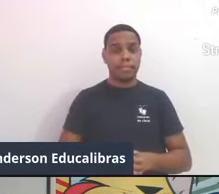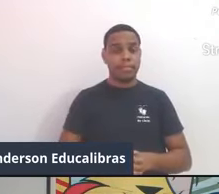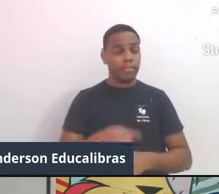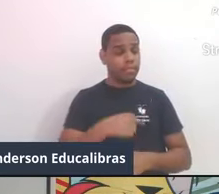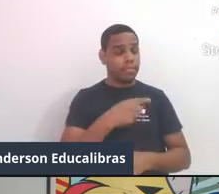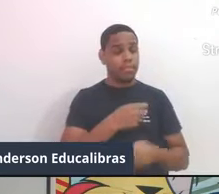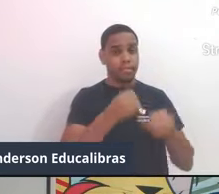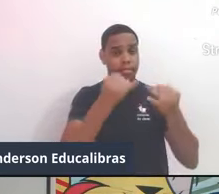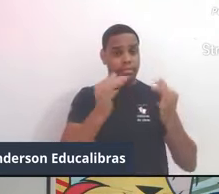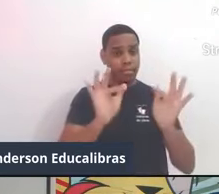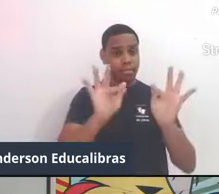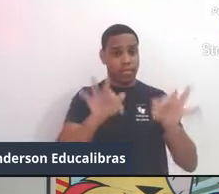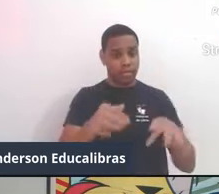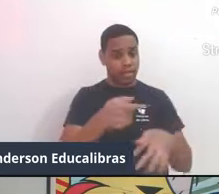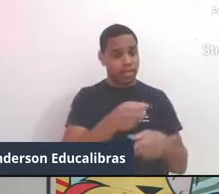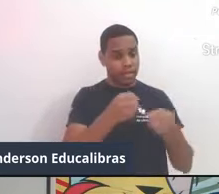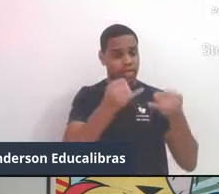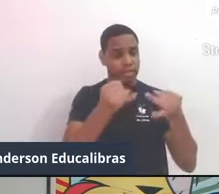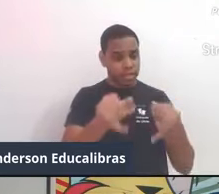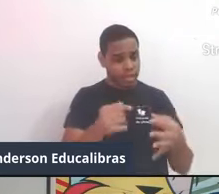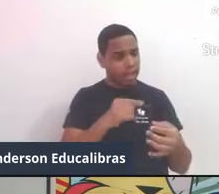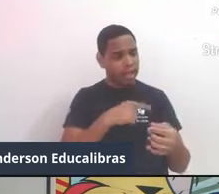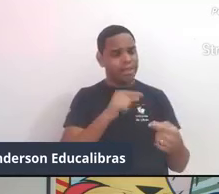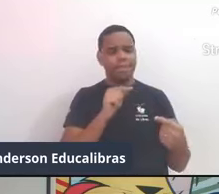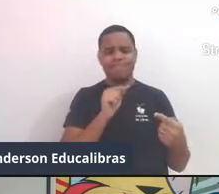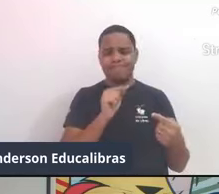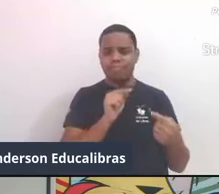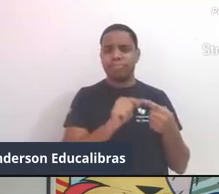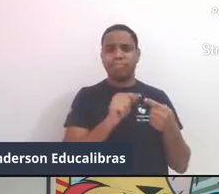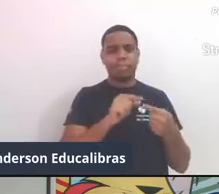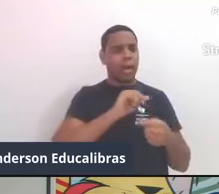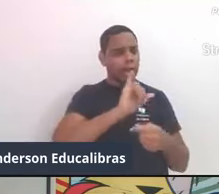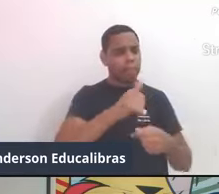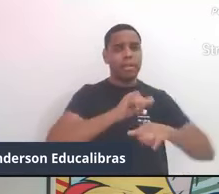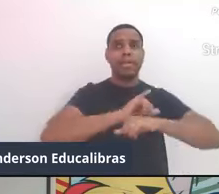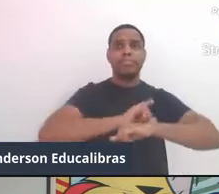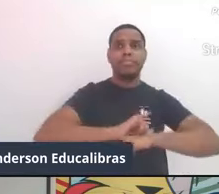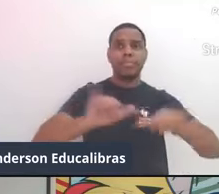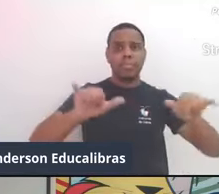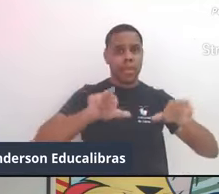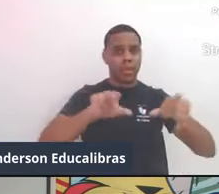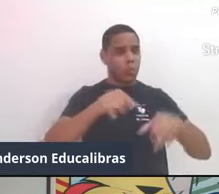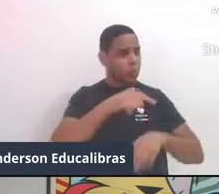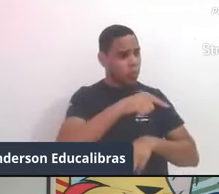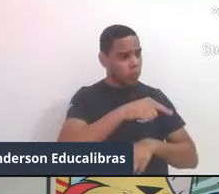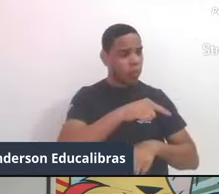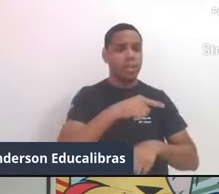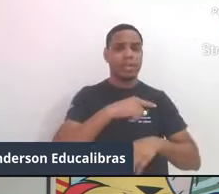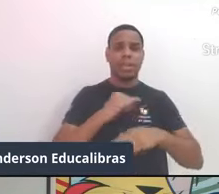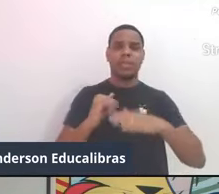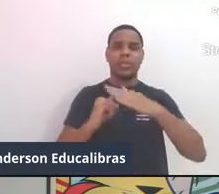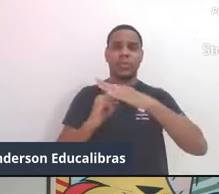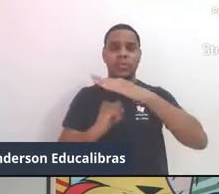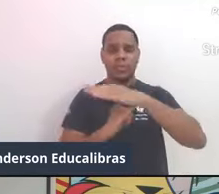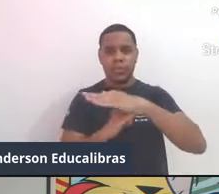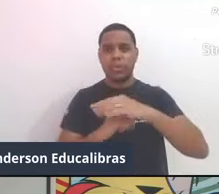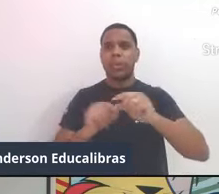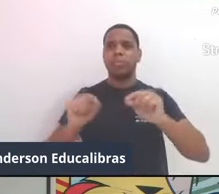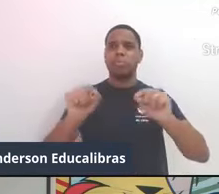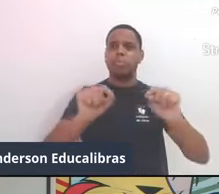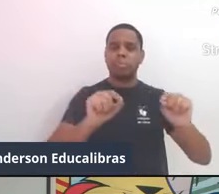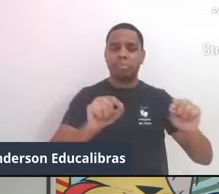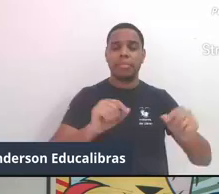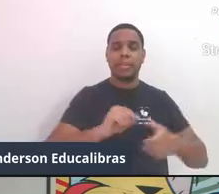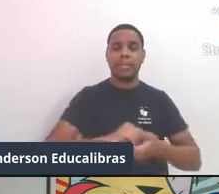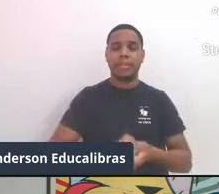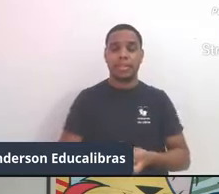posicionamento final enseja uma campanha. As grandes instituições, talvez a